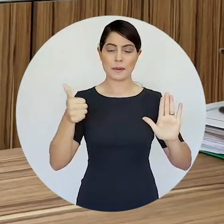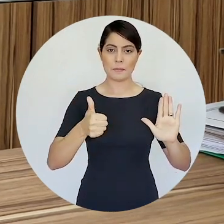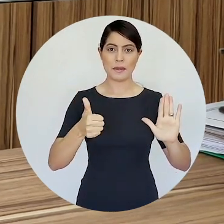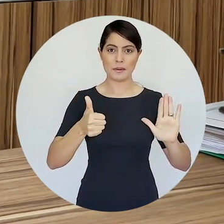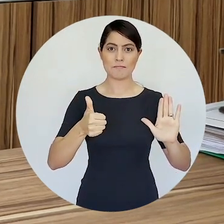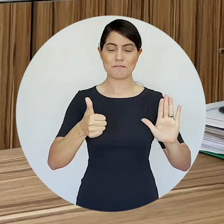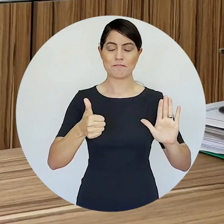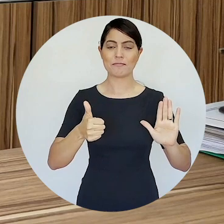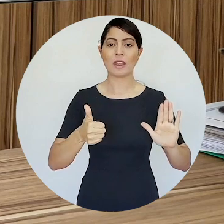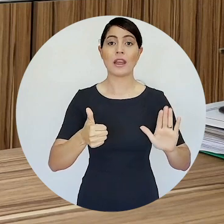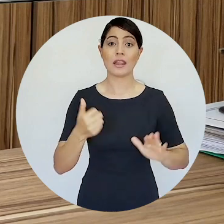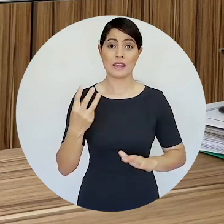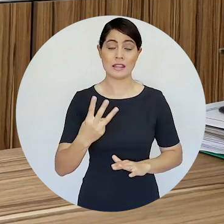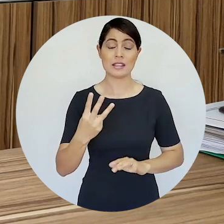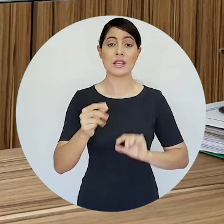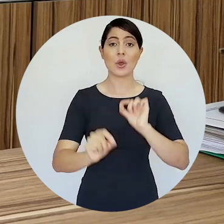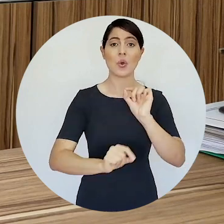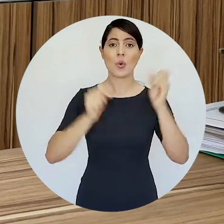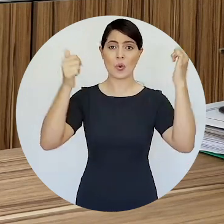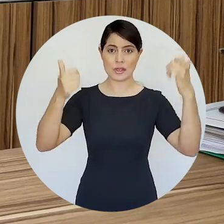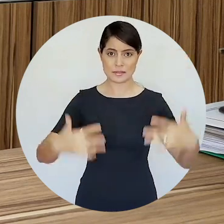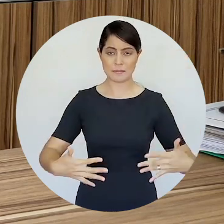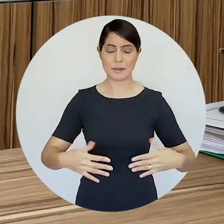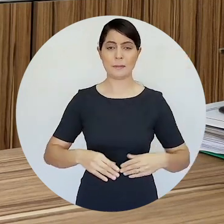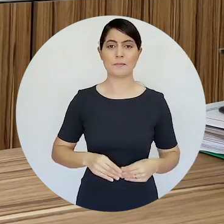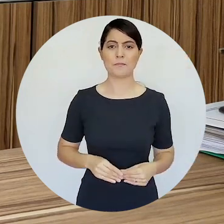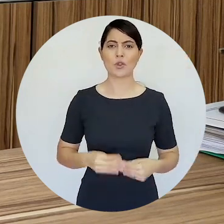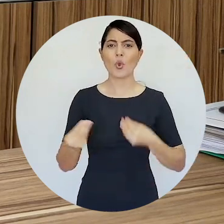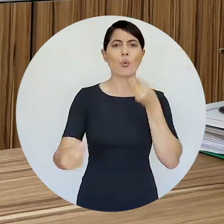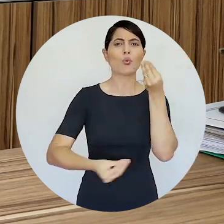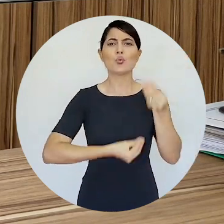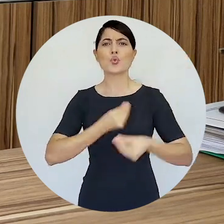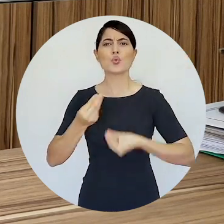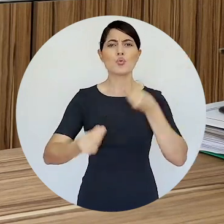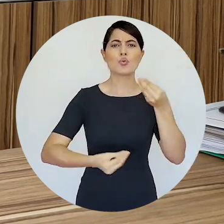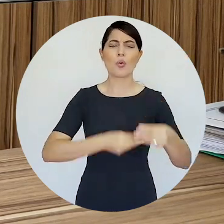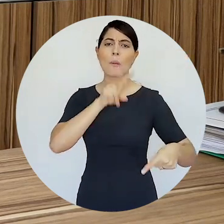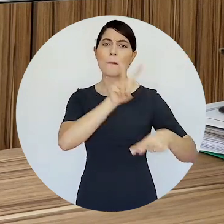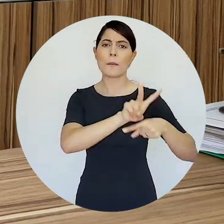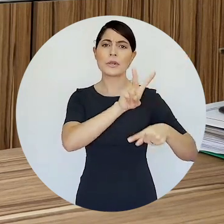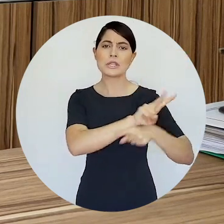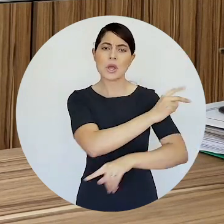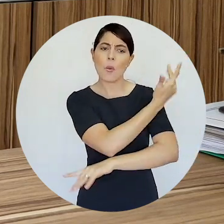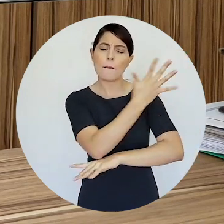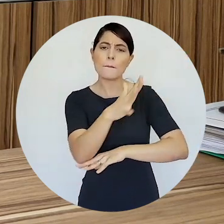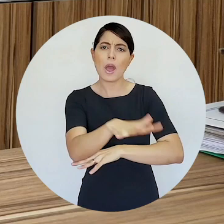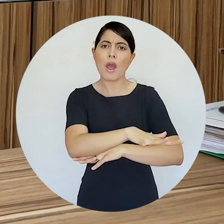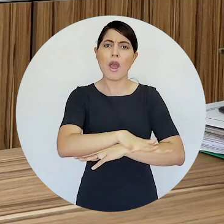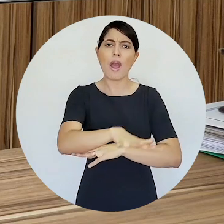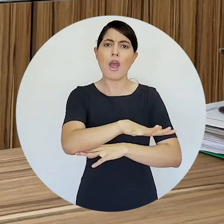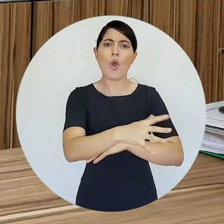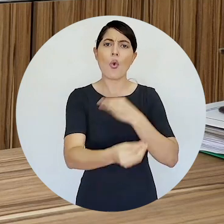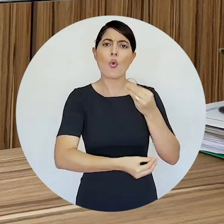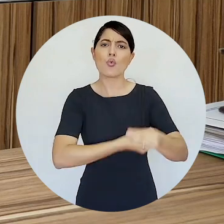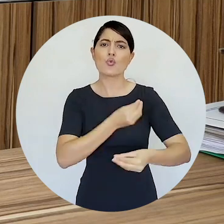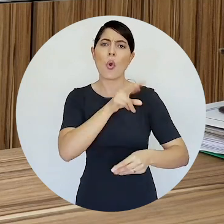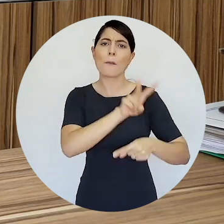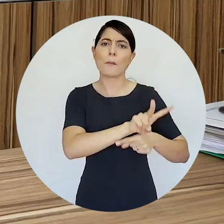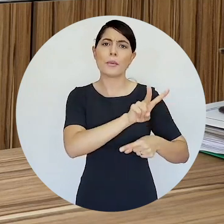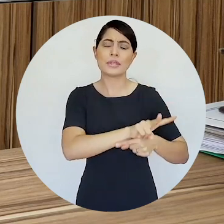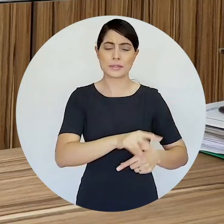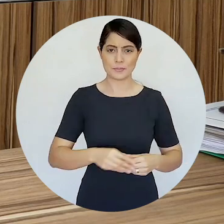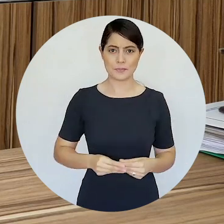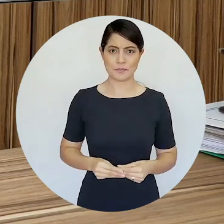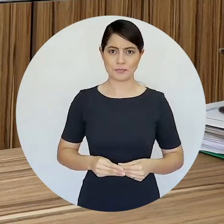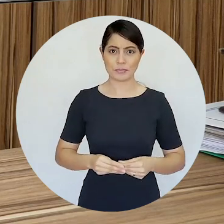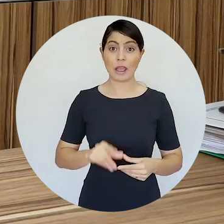inciso 3, traz algumas das formas de tornar efetiva a proteção ao meio ambiente.